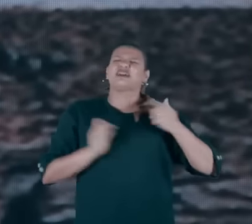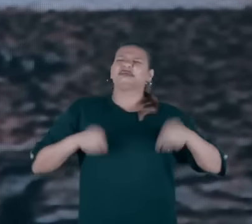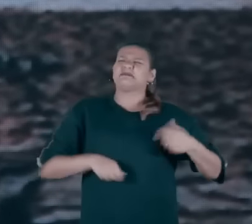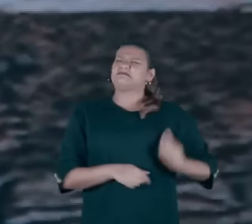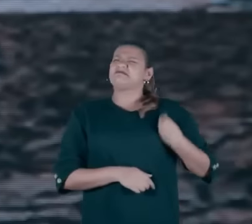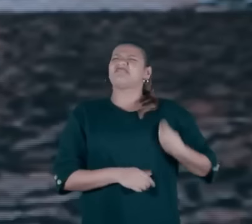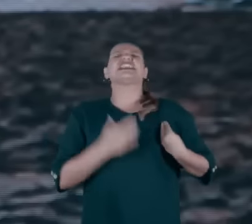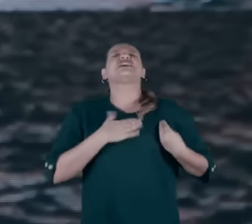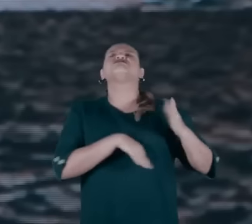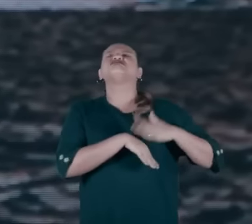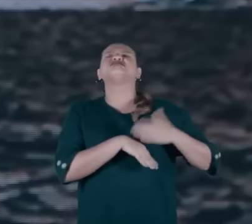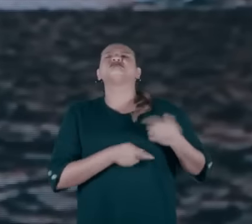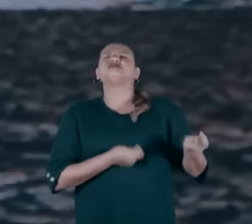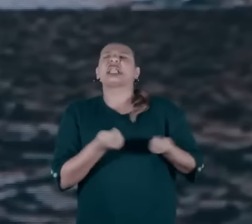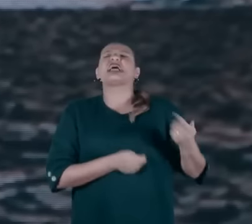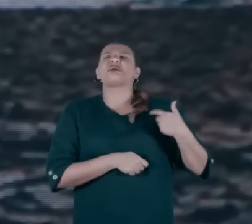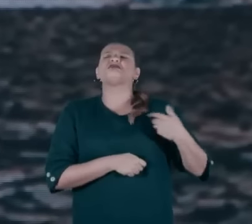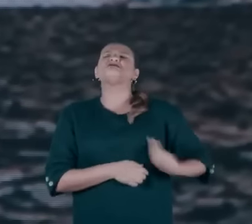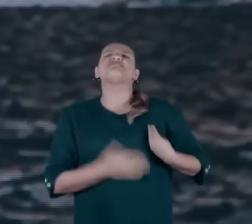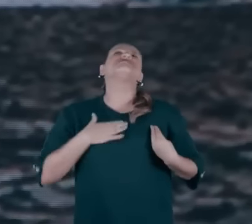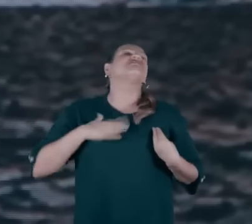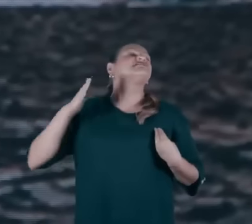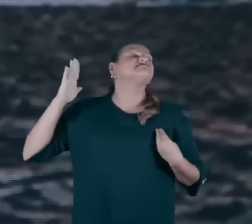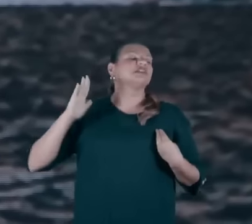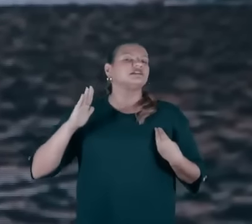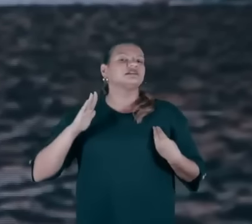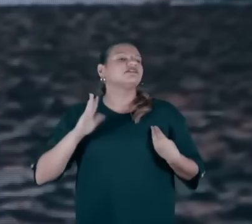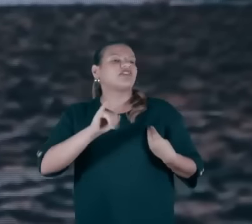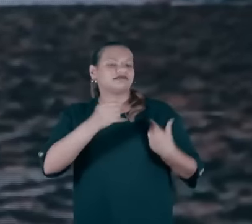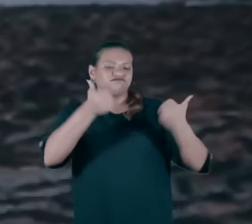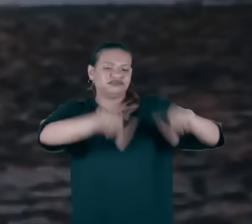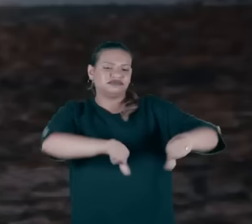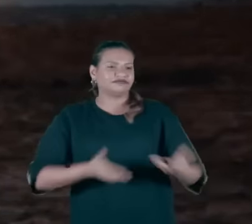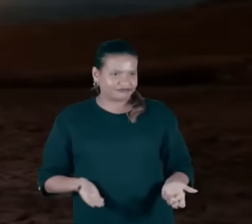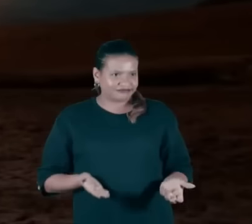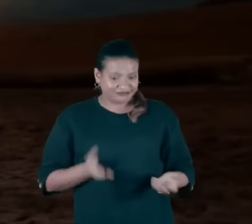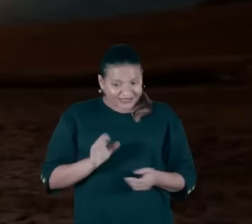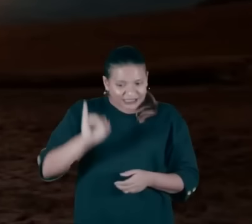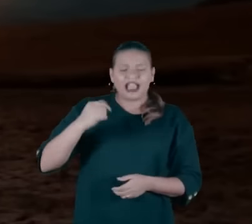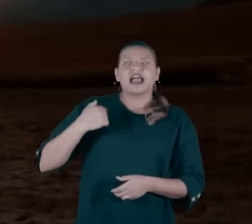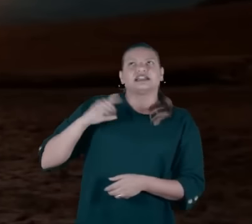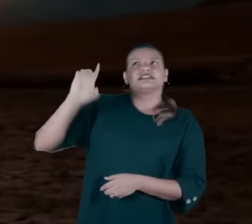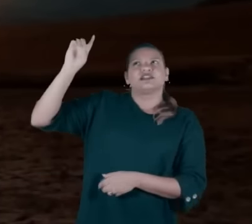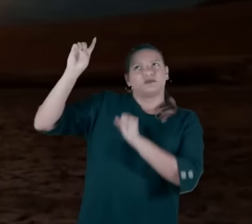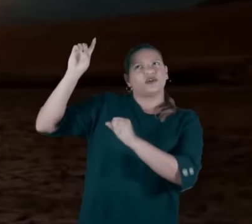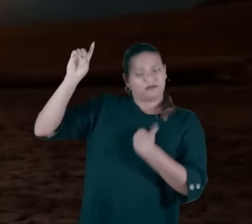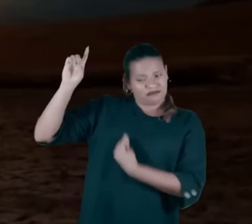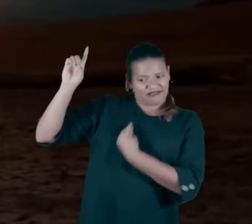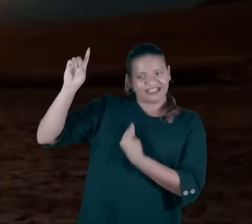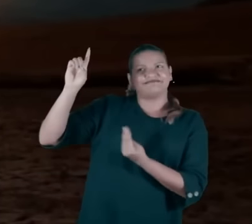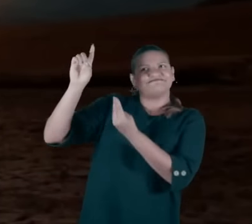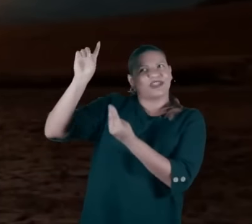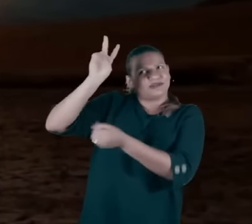conduza ele sempre nos conduz em Triunfo e por meio de nós manifesta em todo lugar a fragrância